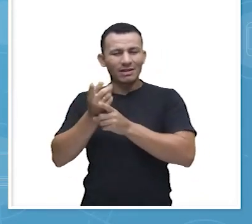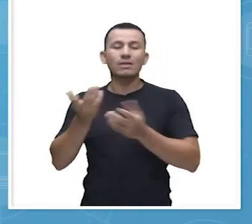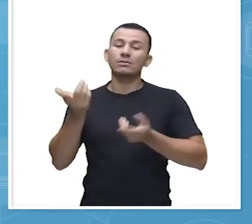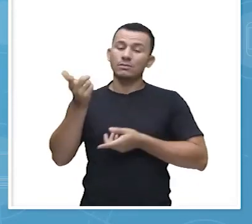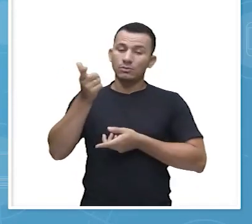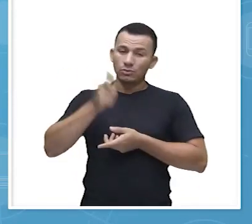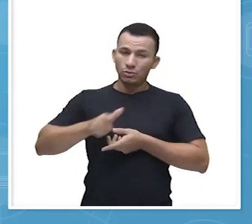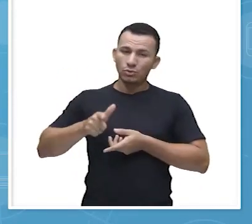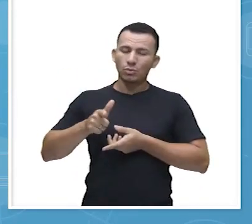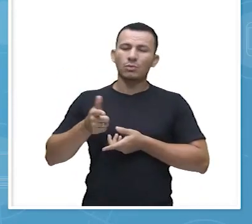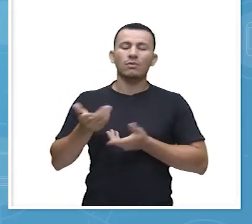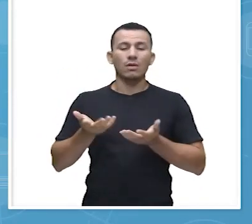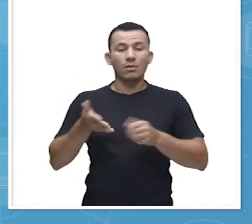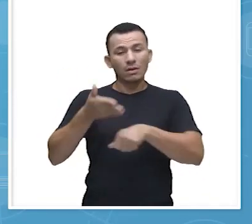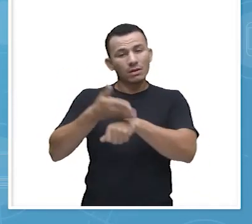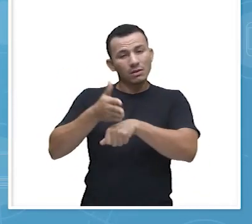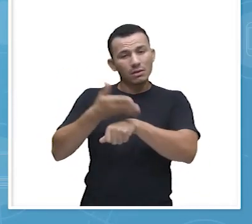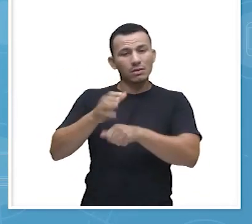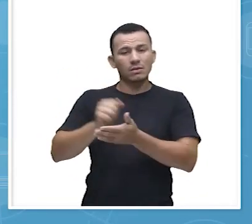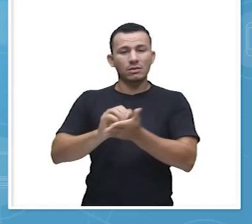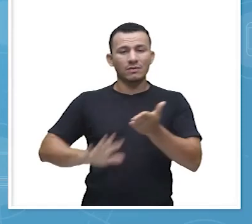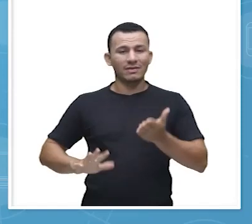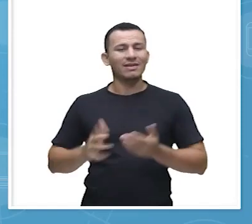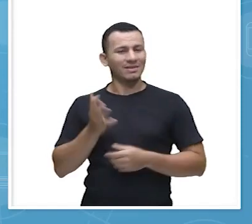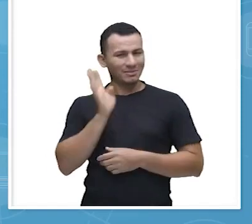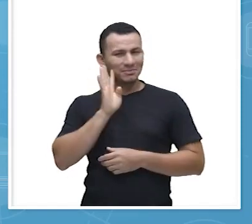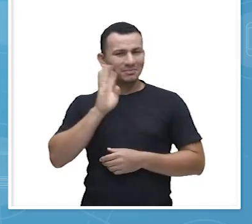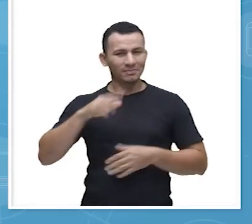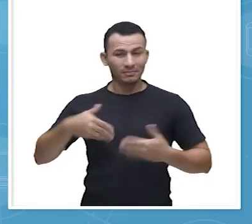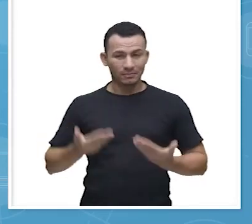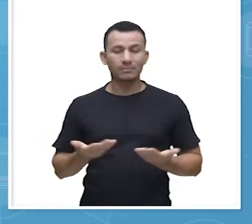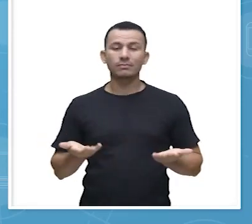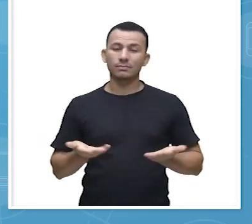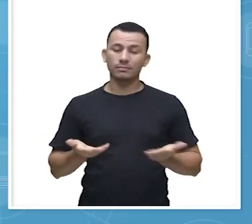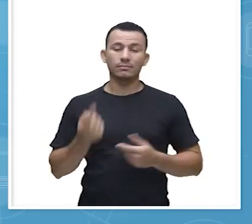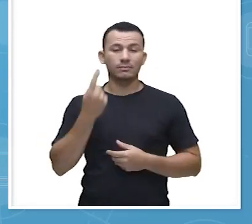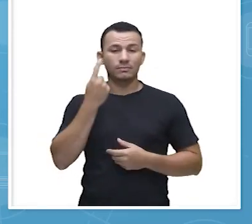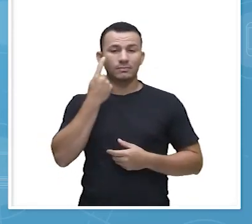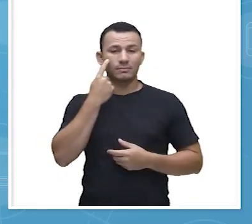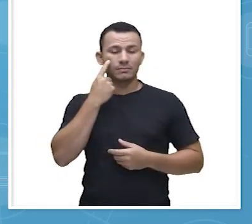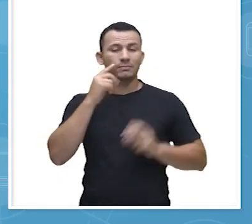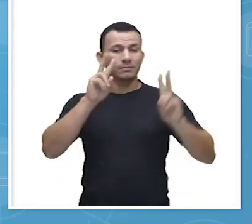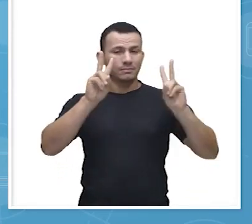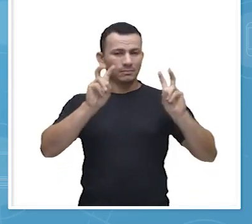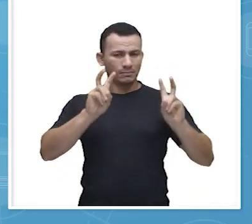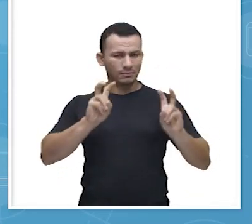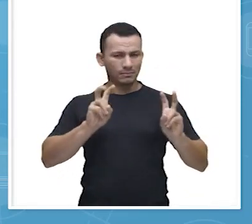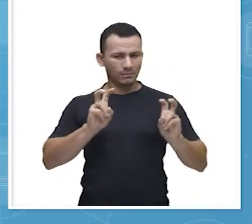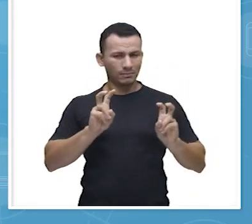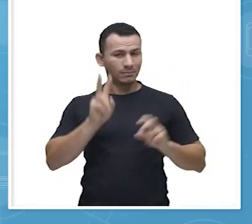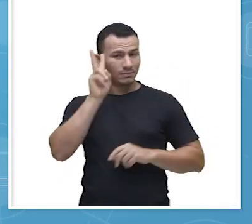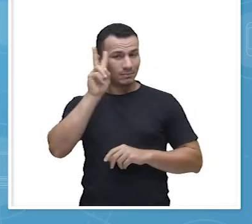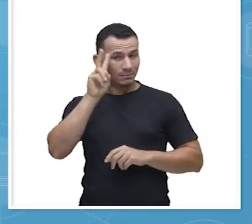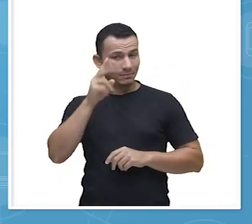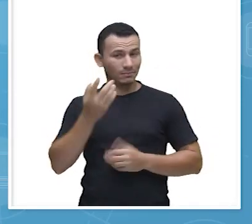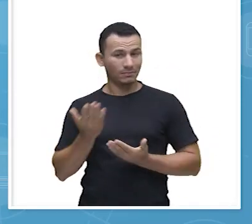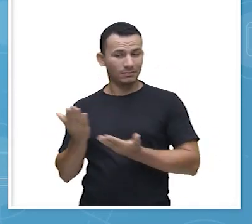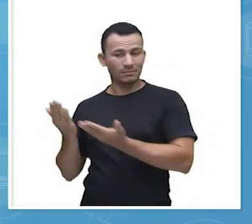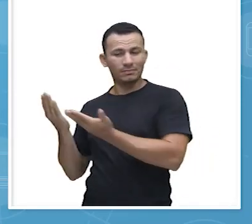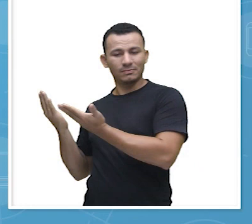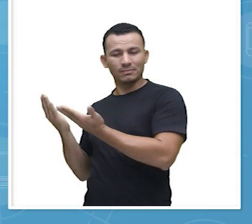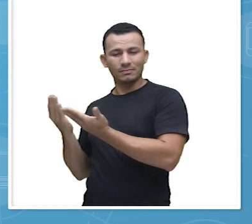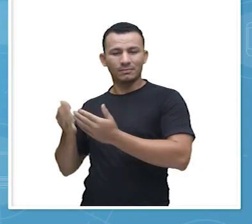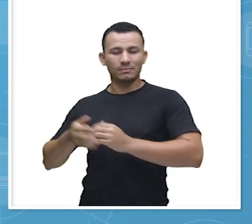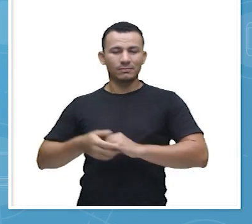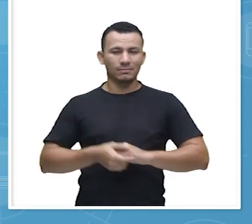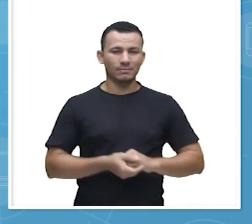rever exercitando. Olha que bacana! Então, olha só qual é este conteúdo, vamos relembrar? Na aula 1 e na aula